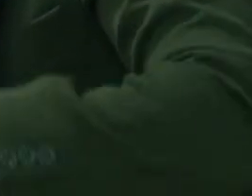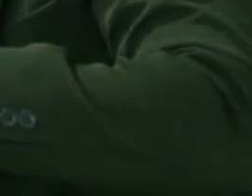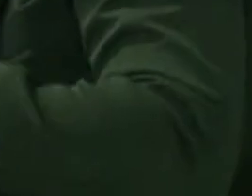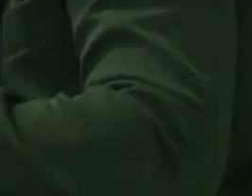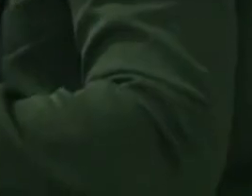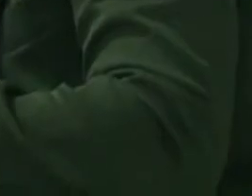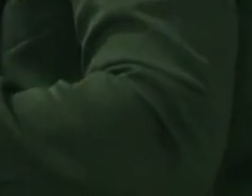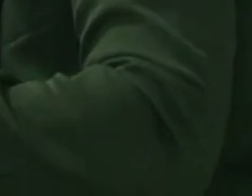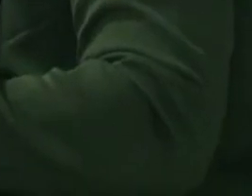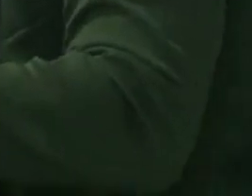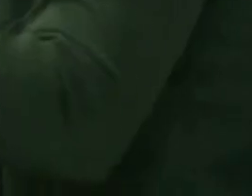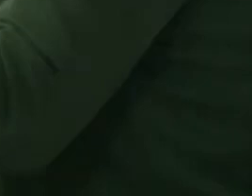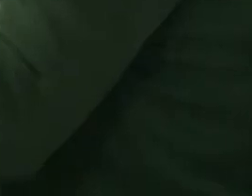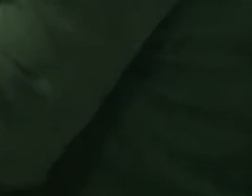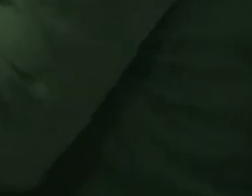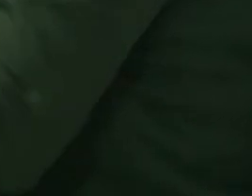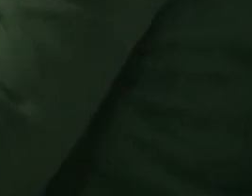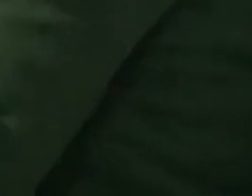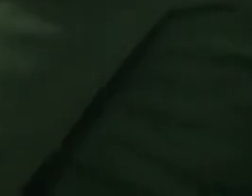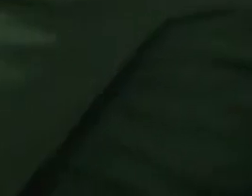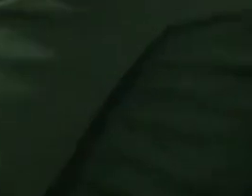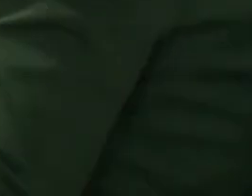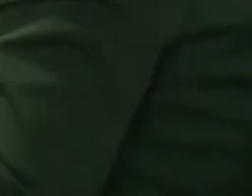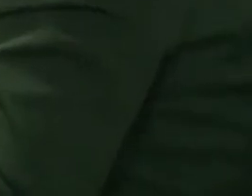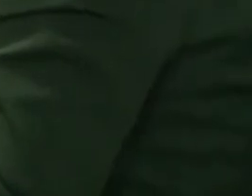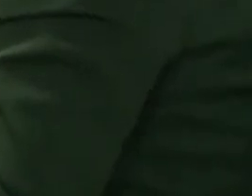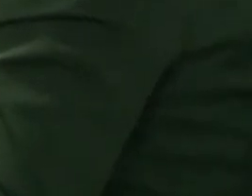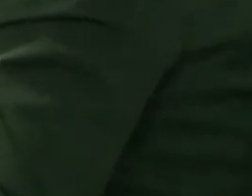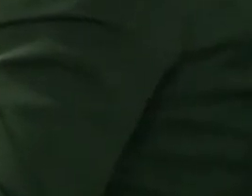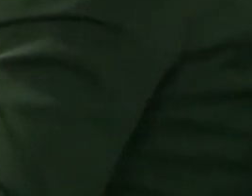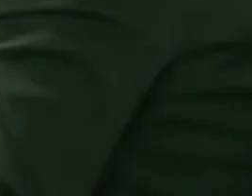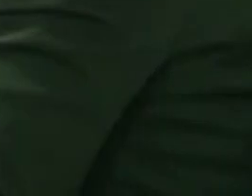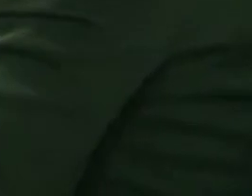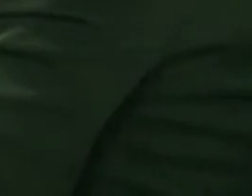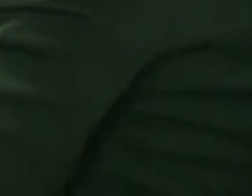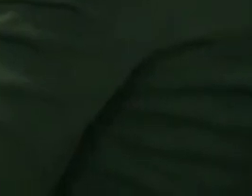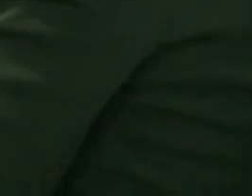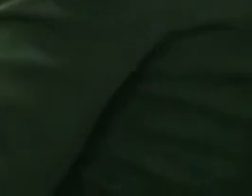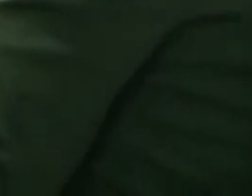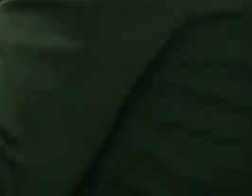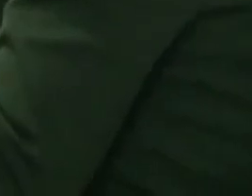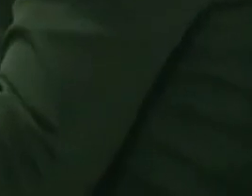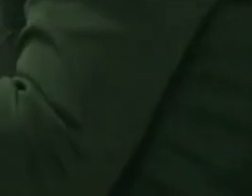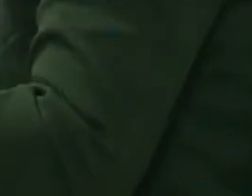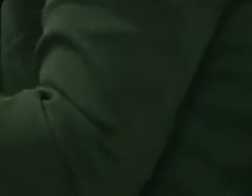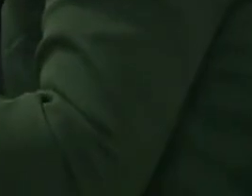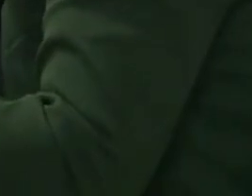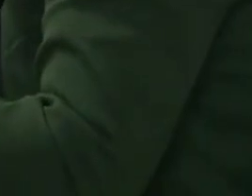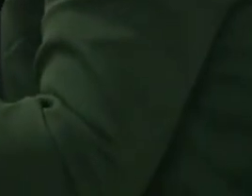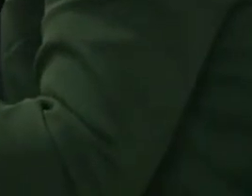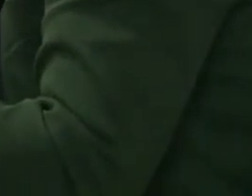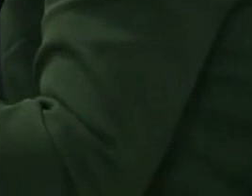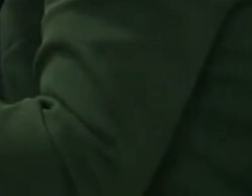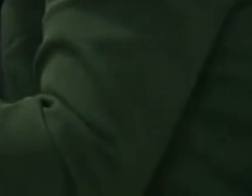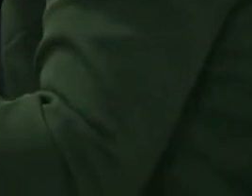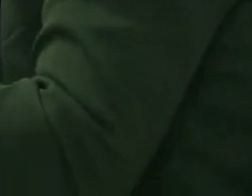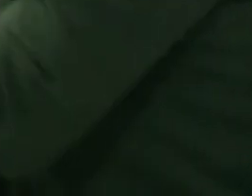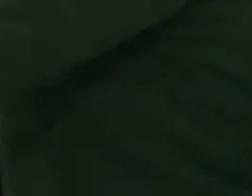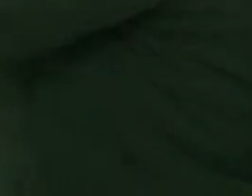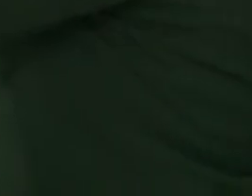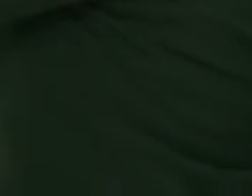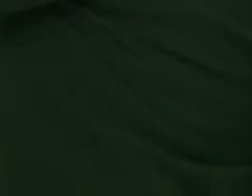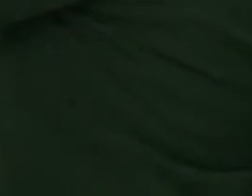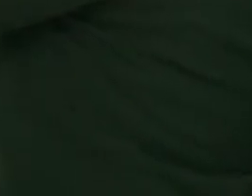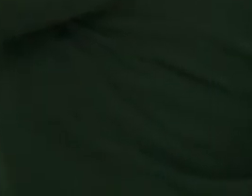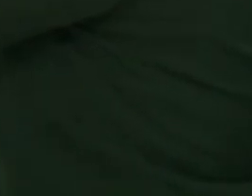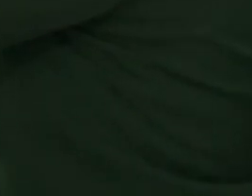cadeira que eu saiba, já está nomeado secretário. E eu não sei se tem mais funcionário nomeado. Como